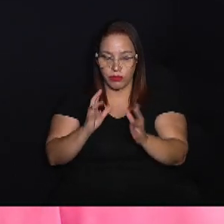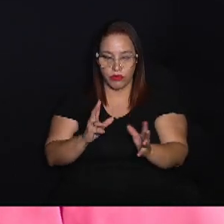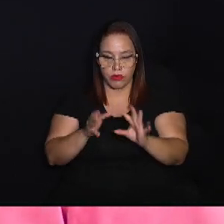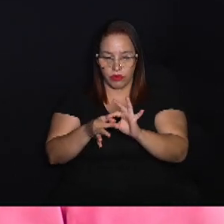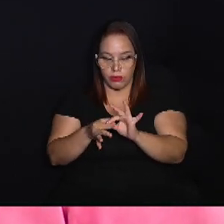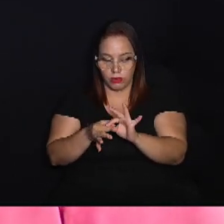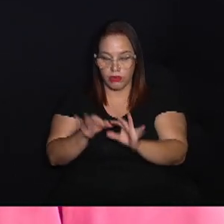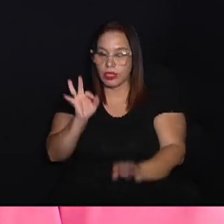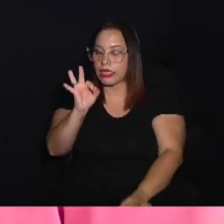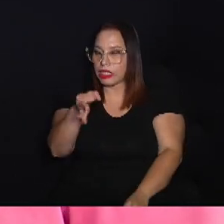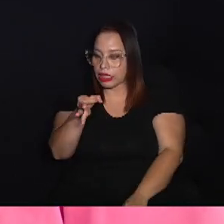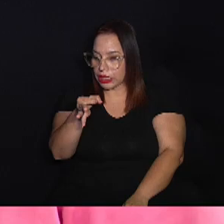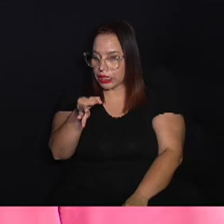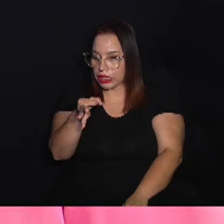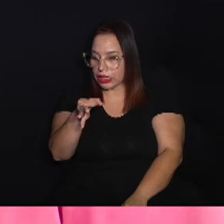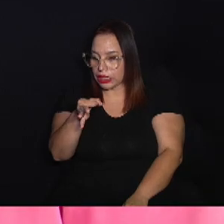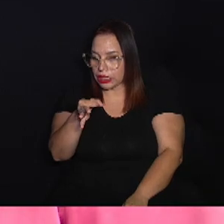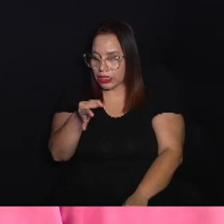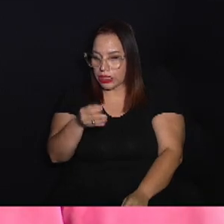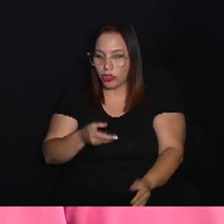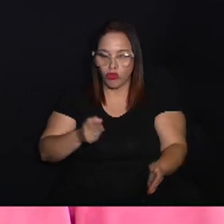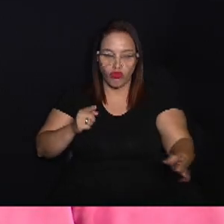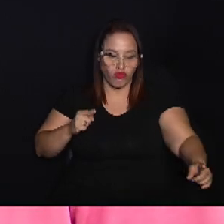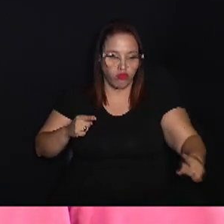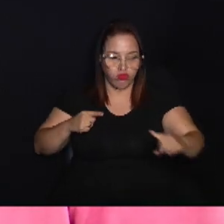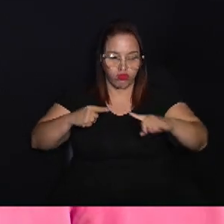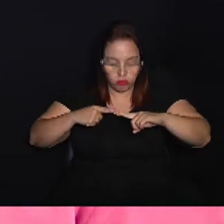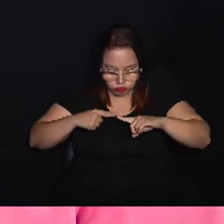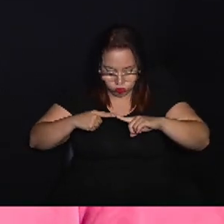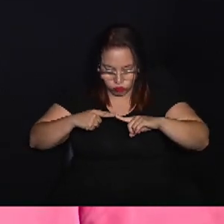essa função de fazer essa ponte, esse